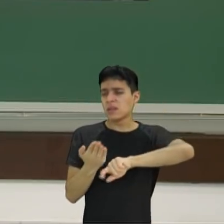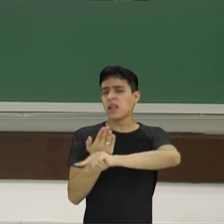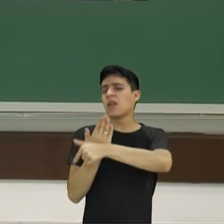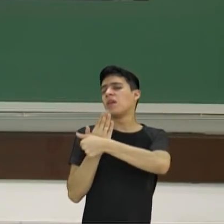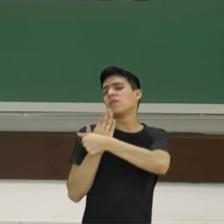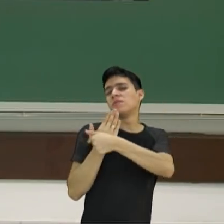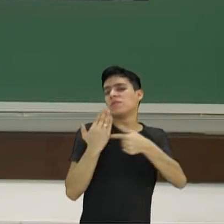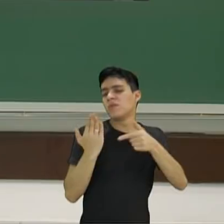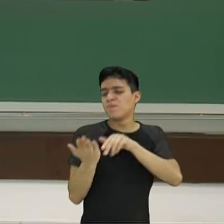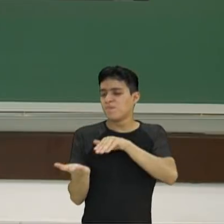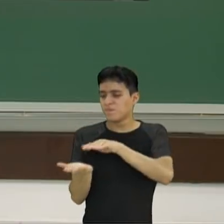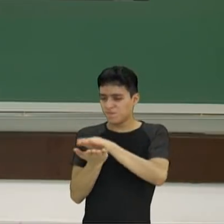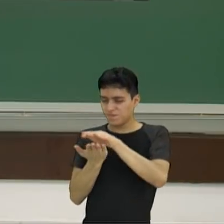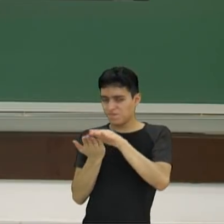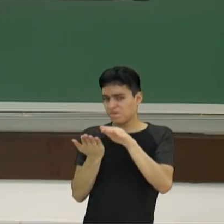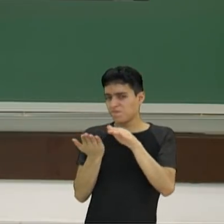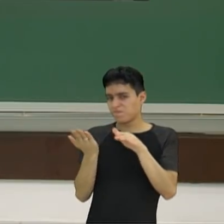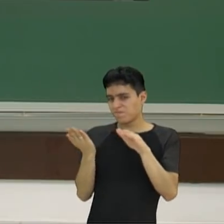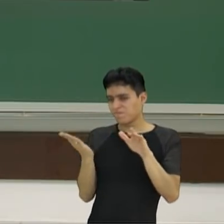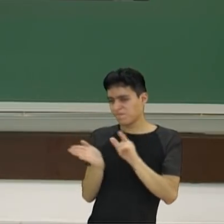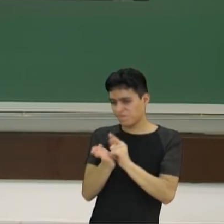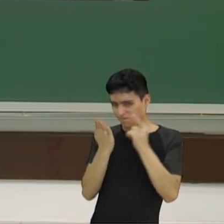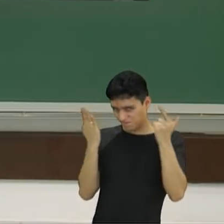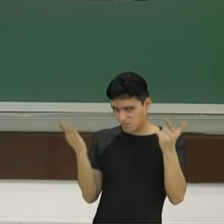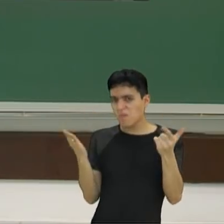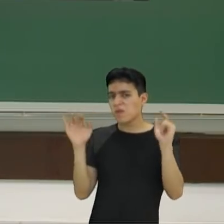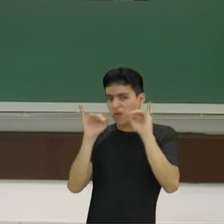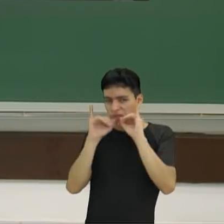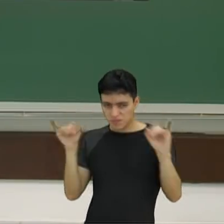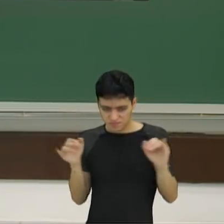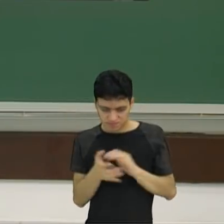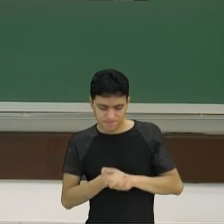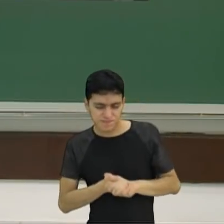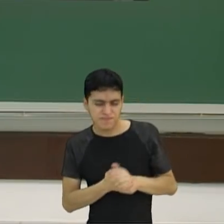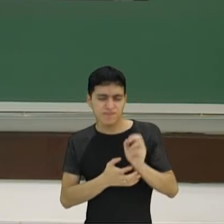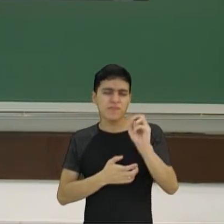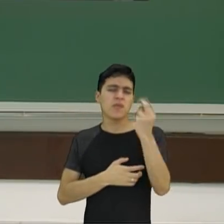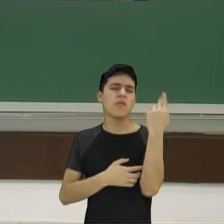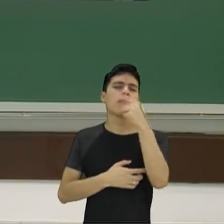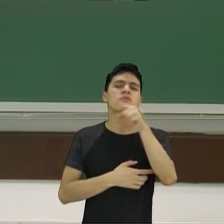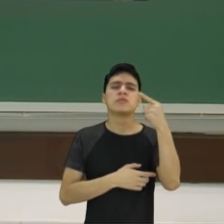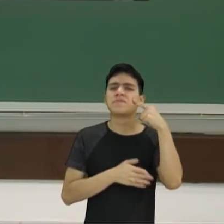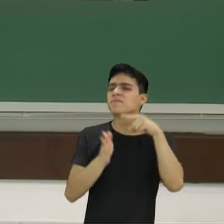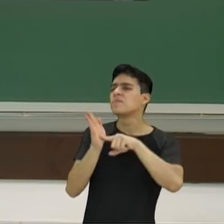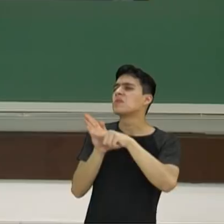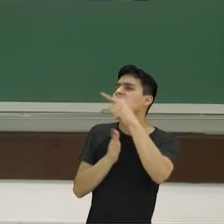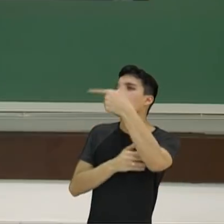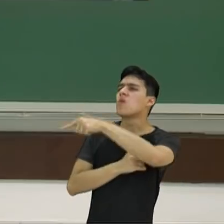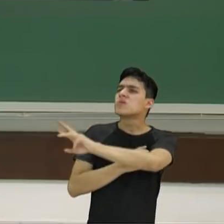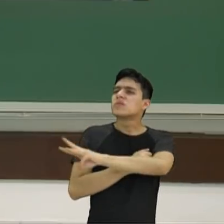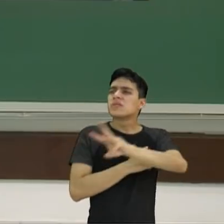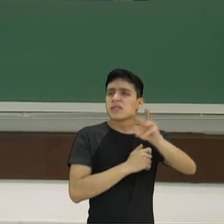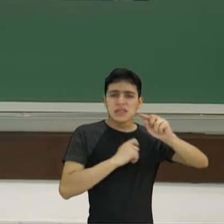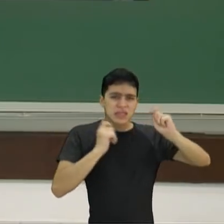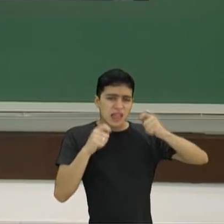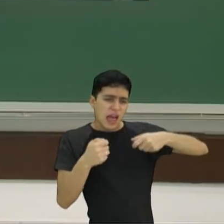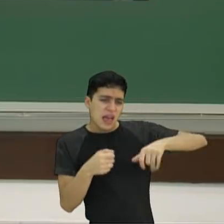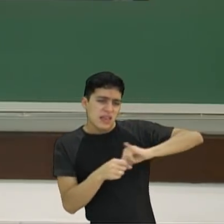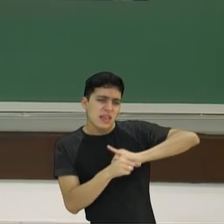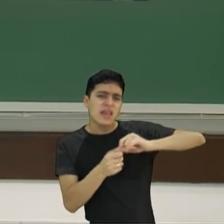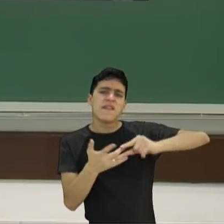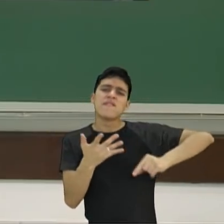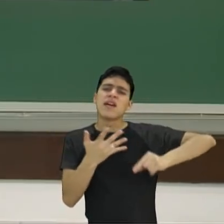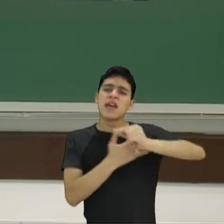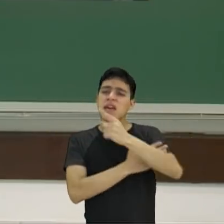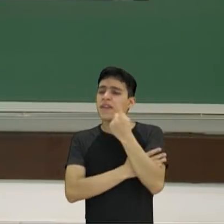sabe quem fez aquela notícia, ou você pesquisou em outros sites, tem várias formas de verificar se a notícia